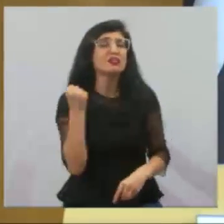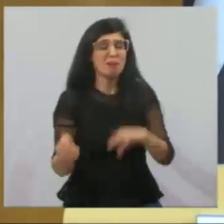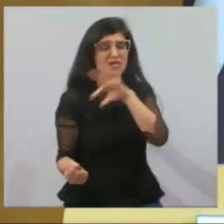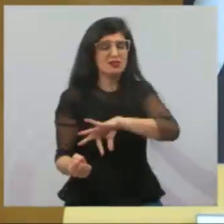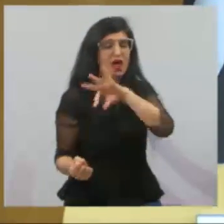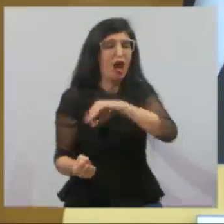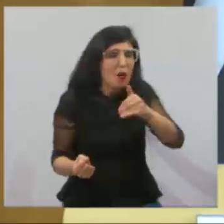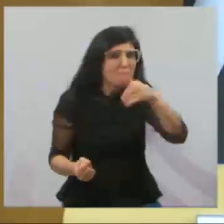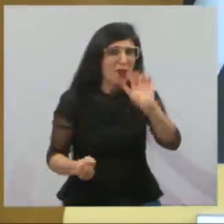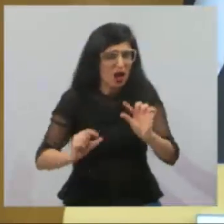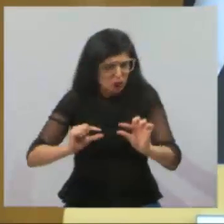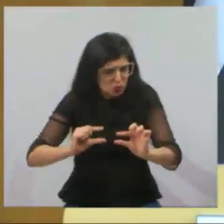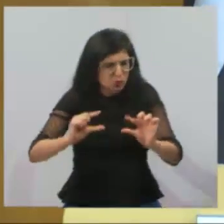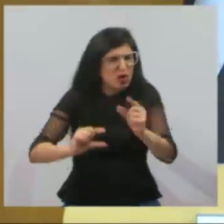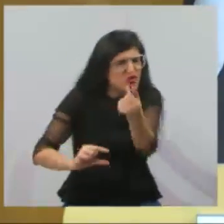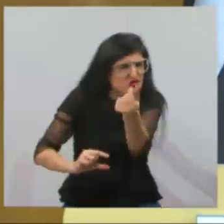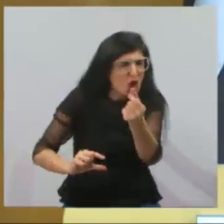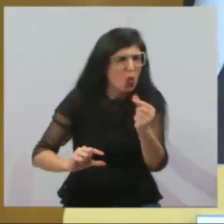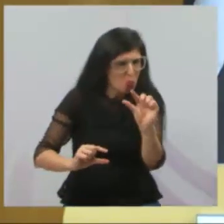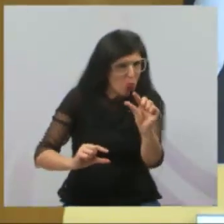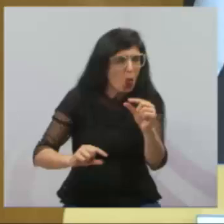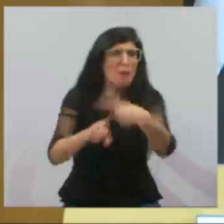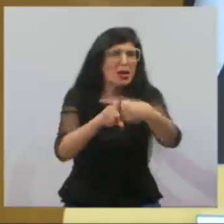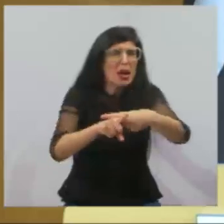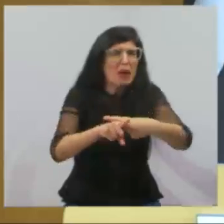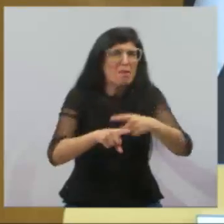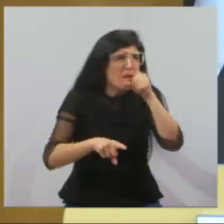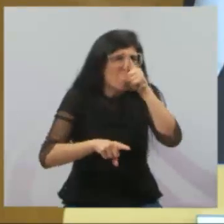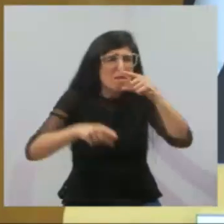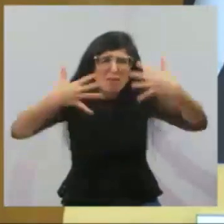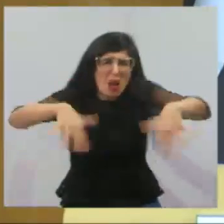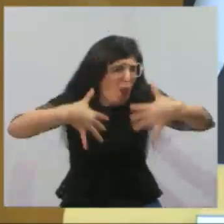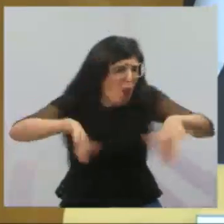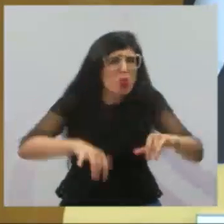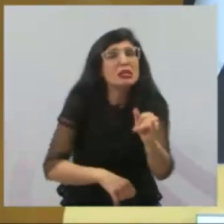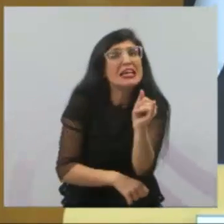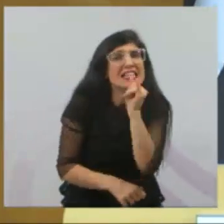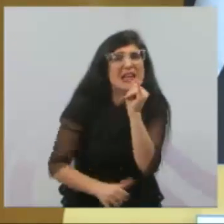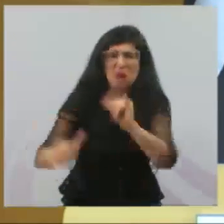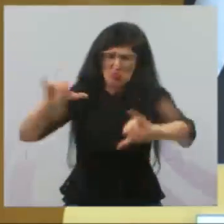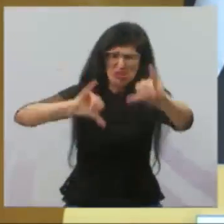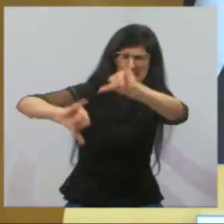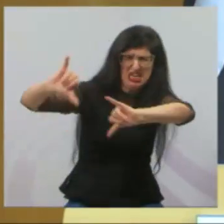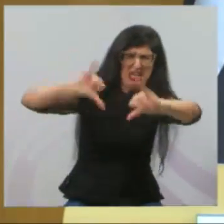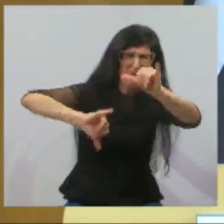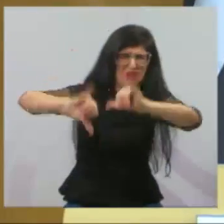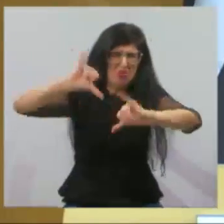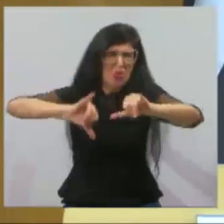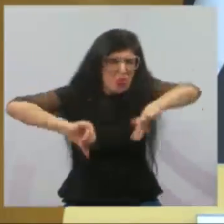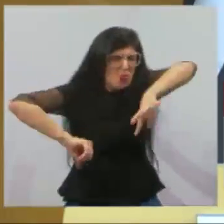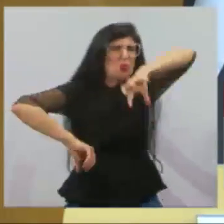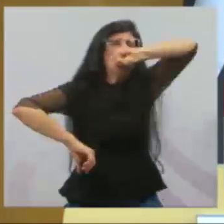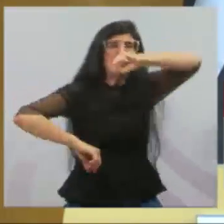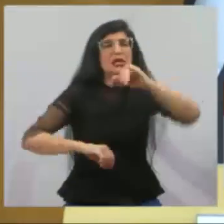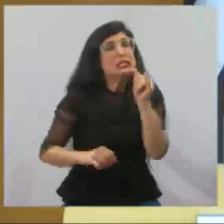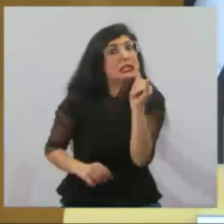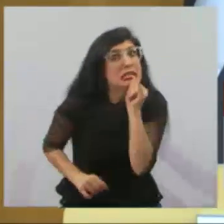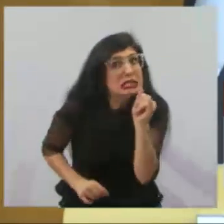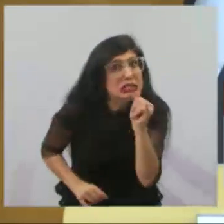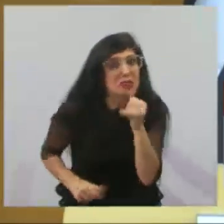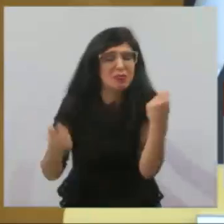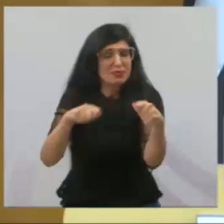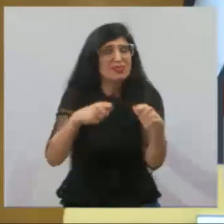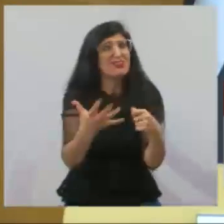periculosidade. Insalubridade é a maior dificuldade. Quem define